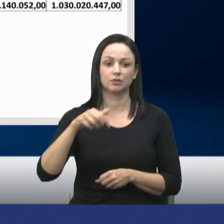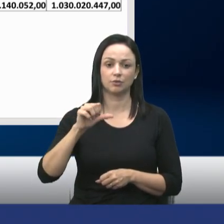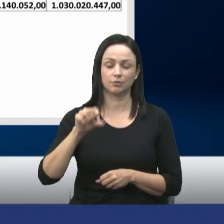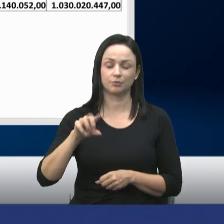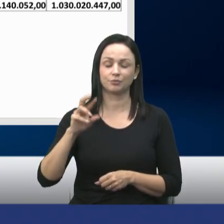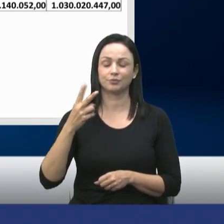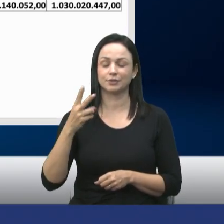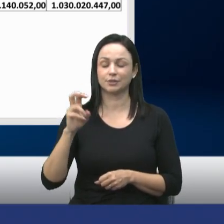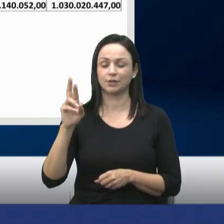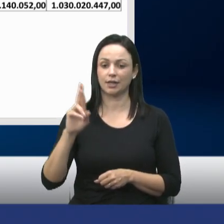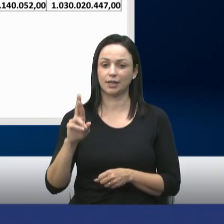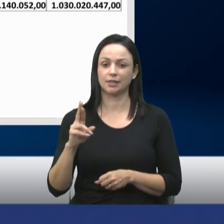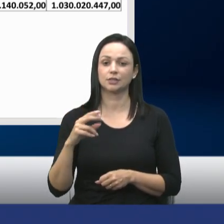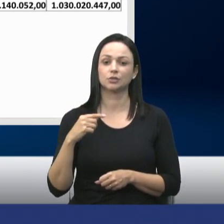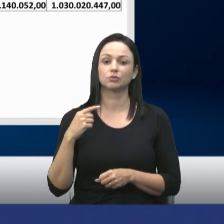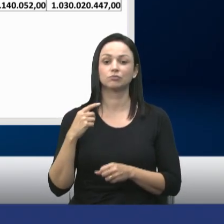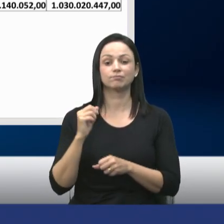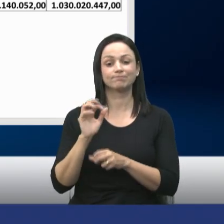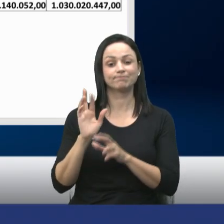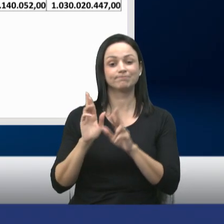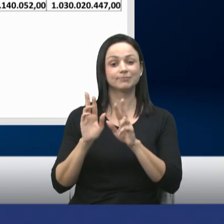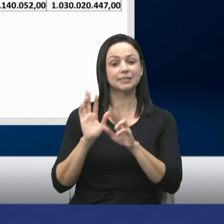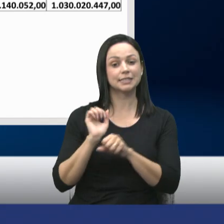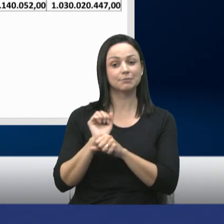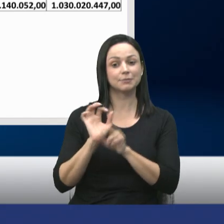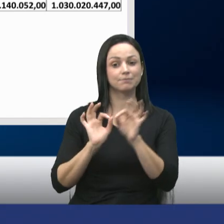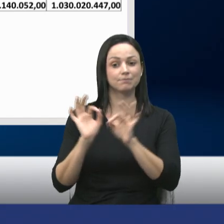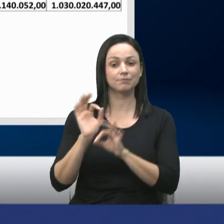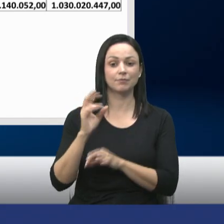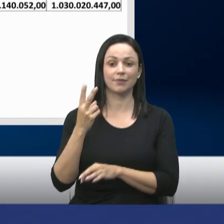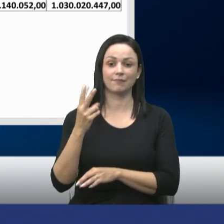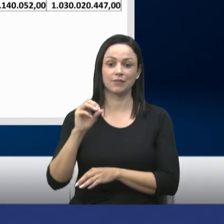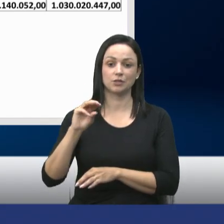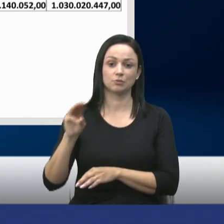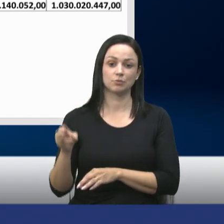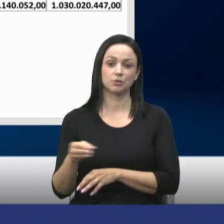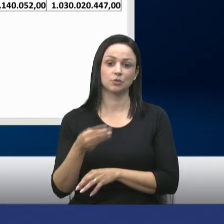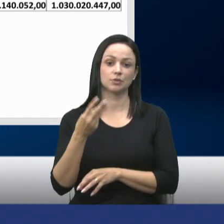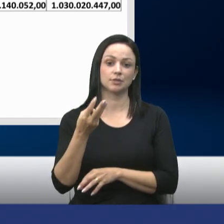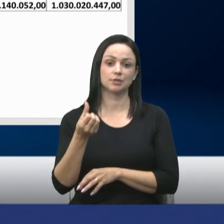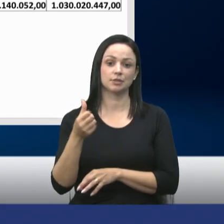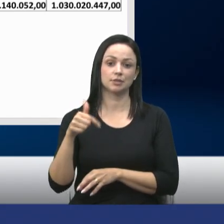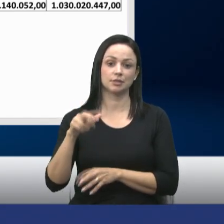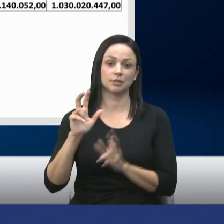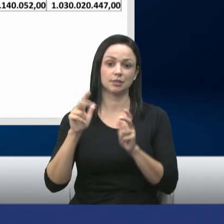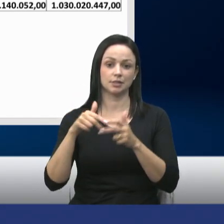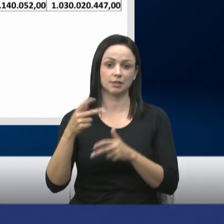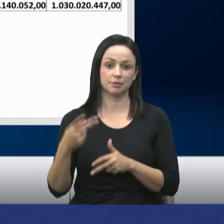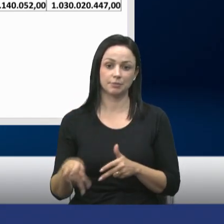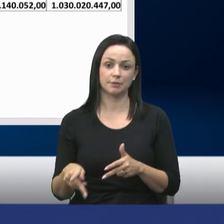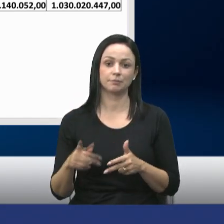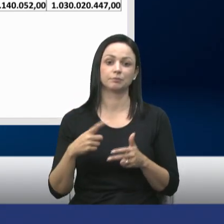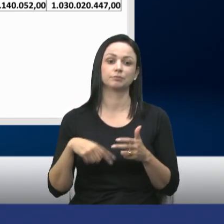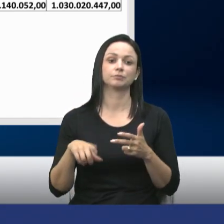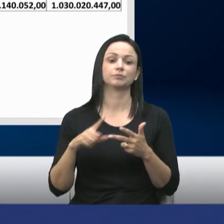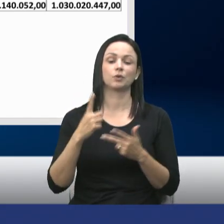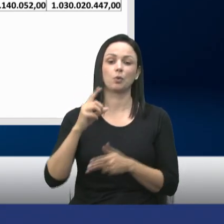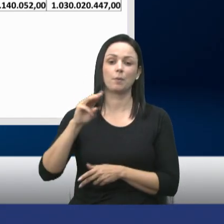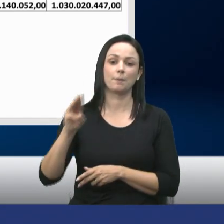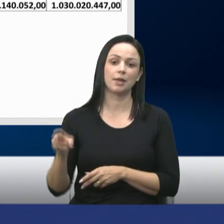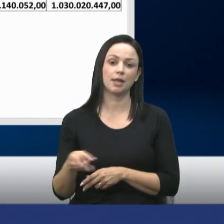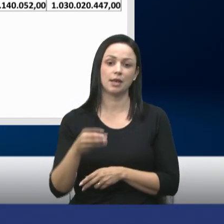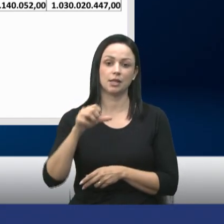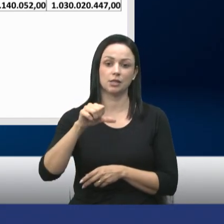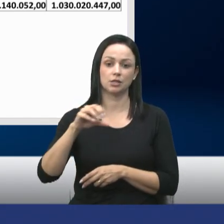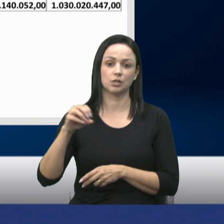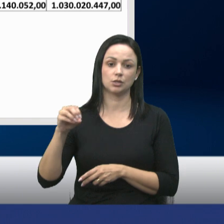98.025 reais que nós estamos prevendo, 20 milhões 367 mil para a Câmara Municipal, 1 milhão e